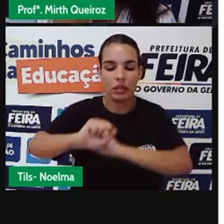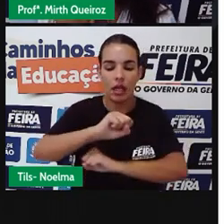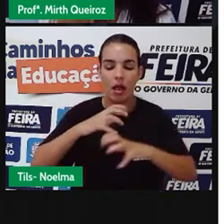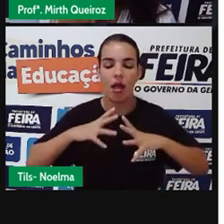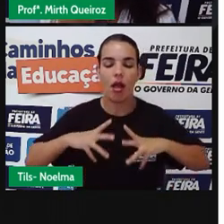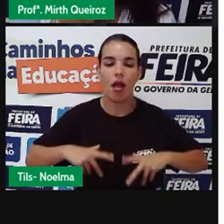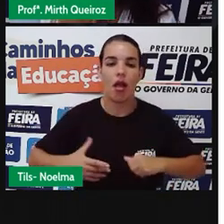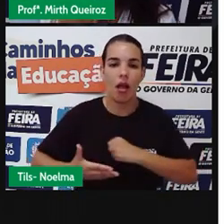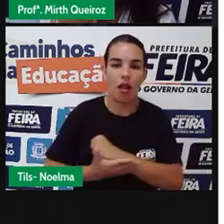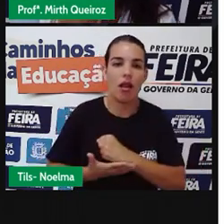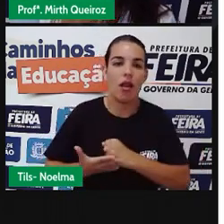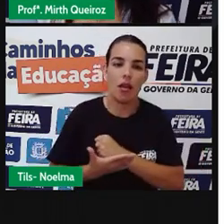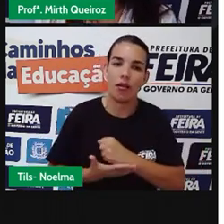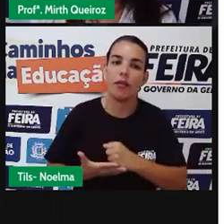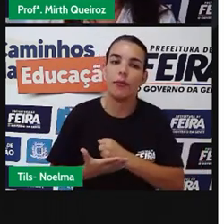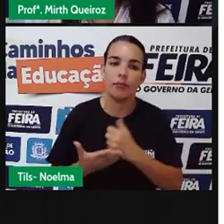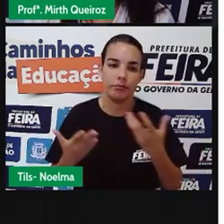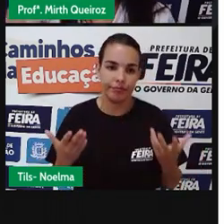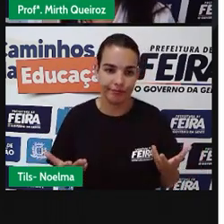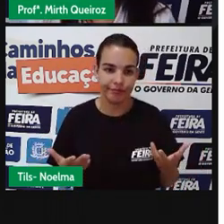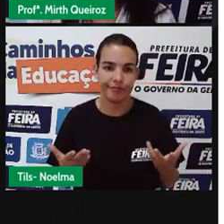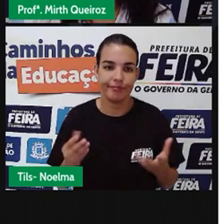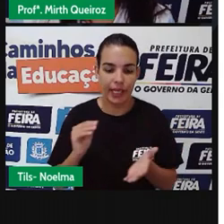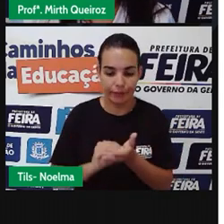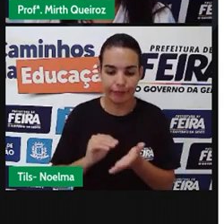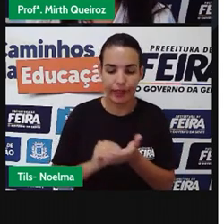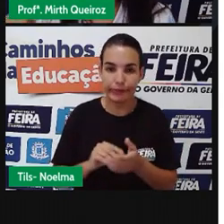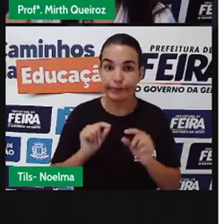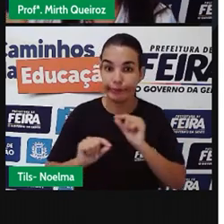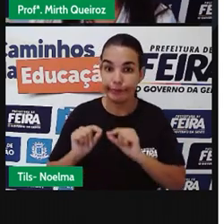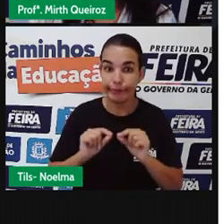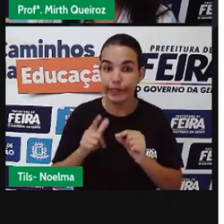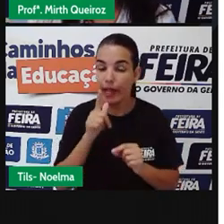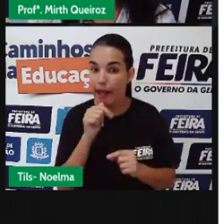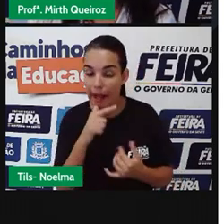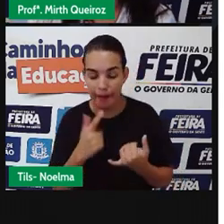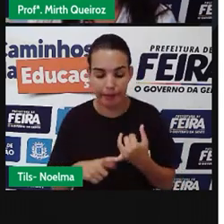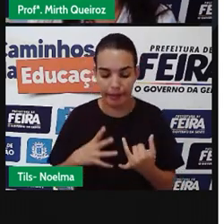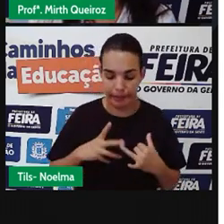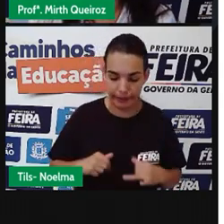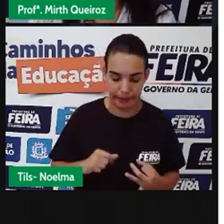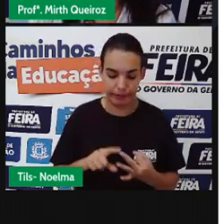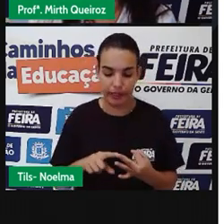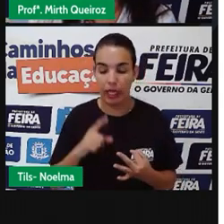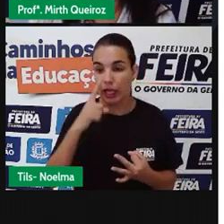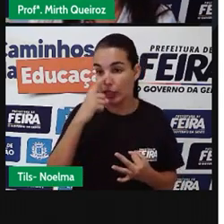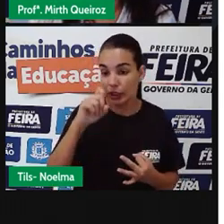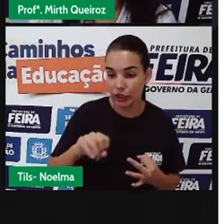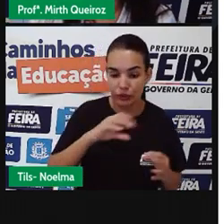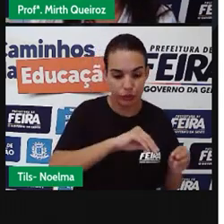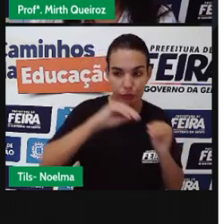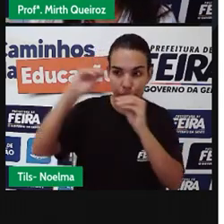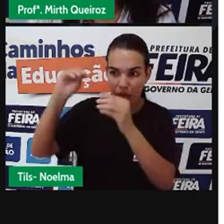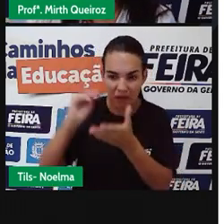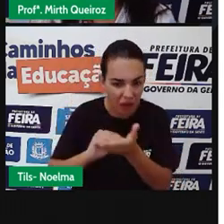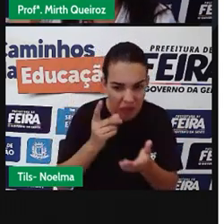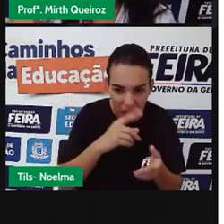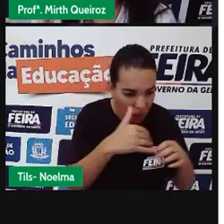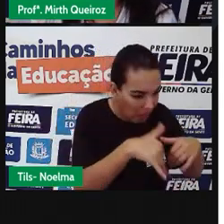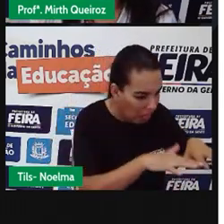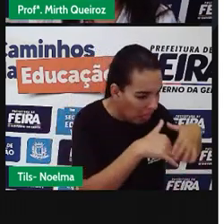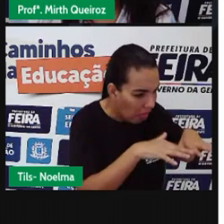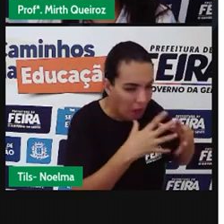deu até um vídeo não é muito caro pão de sódio